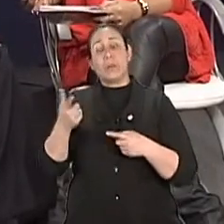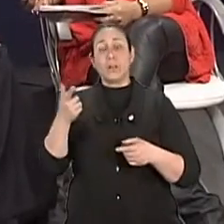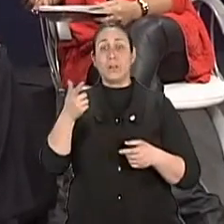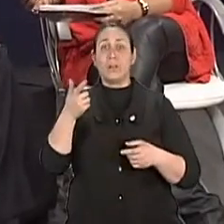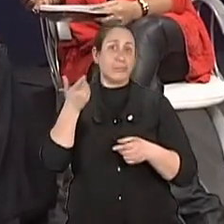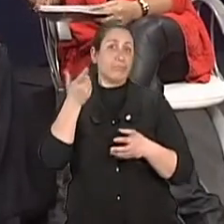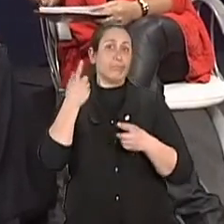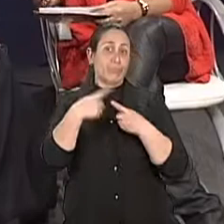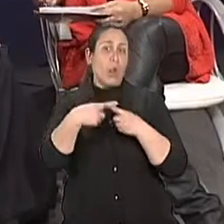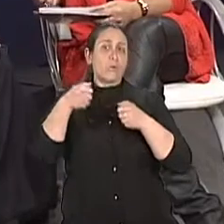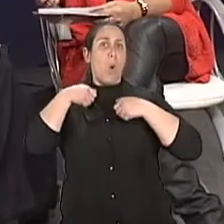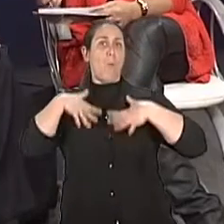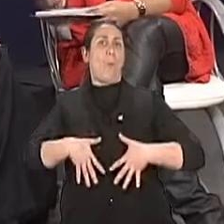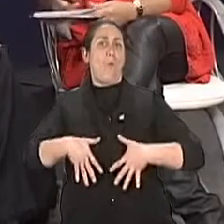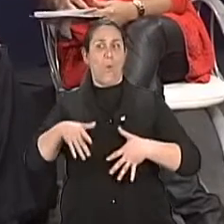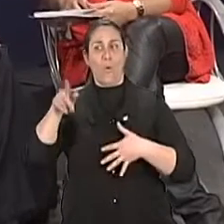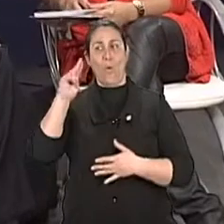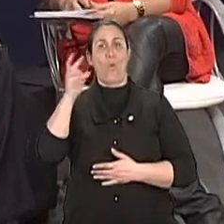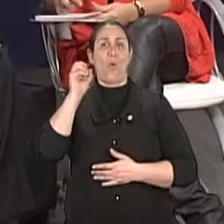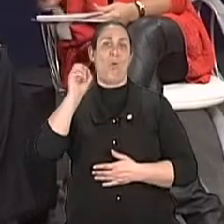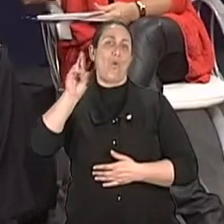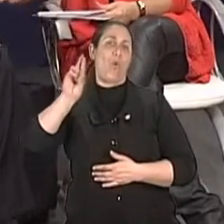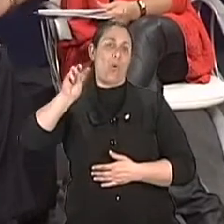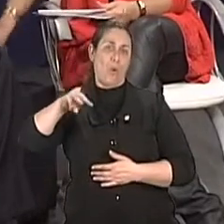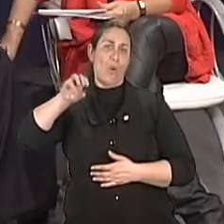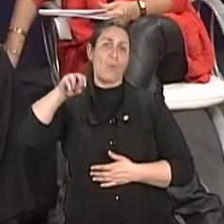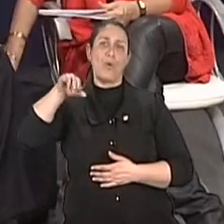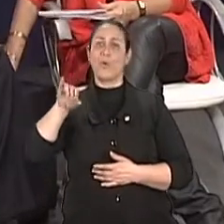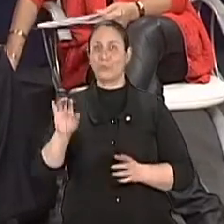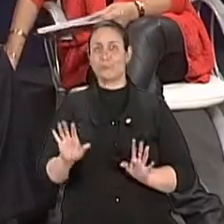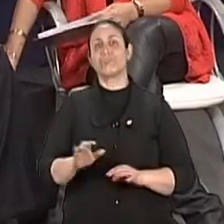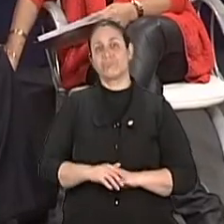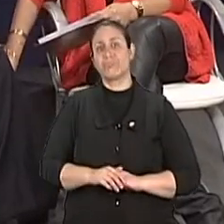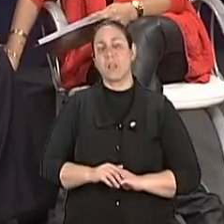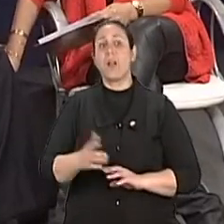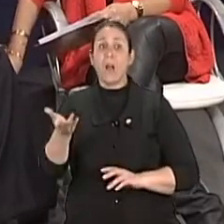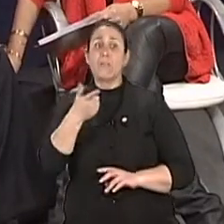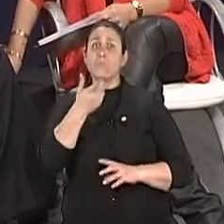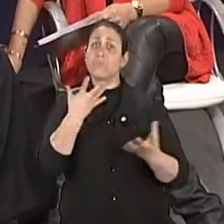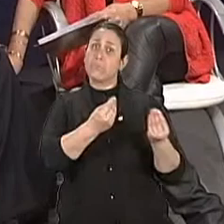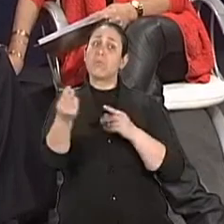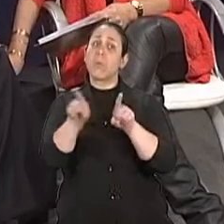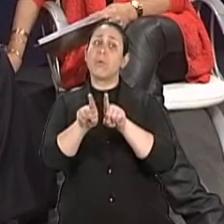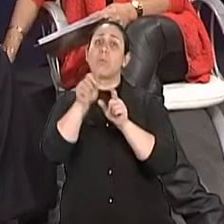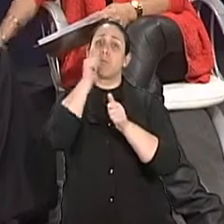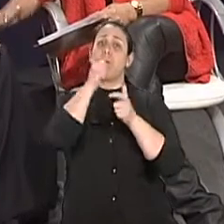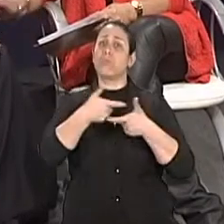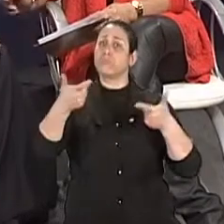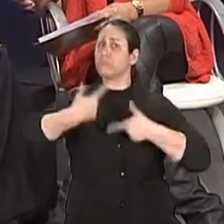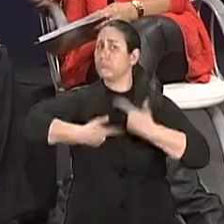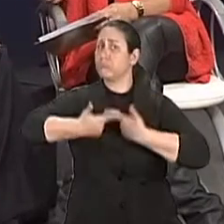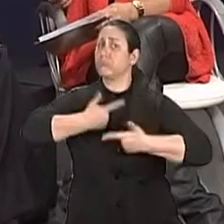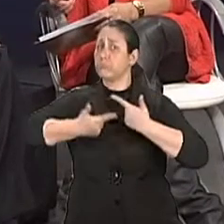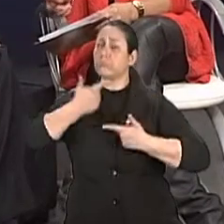por essa questão hormonal. Mais alta do que os homens, ok. Mas a questão do trabalho também, hoje as mulheres estão trabalhando muito. Elas estão